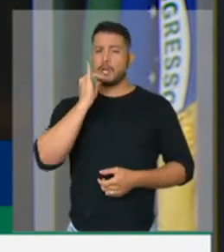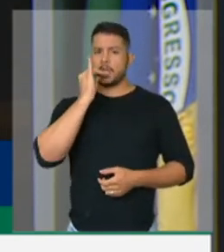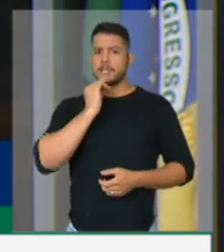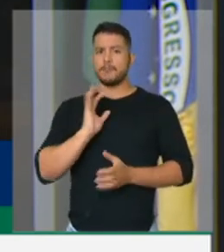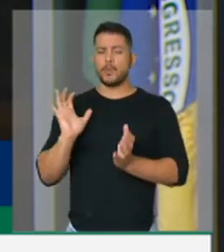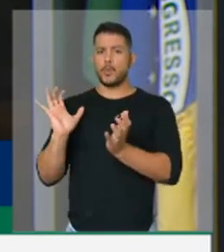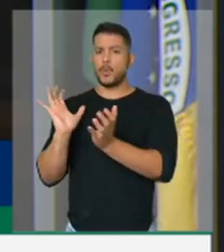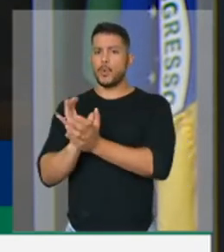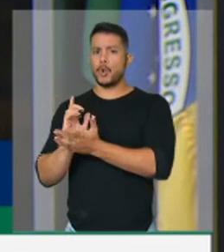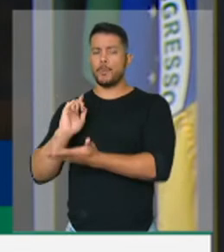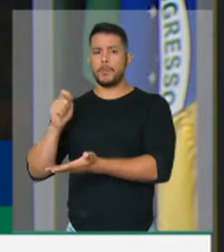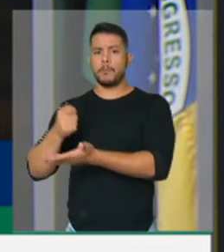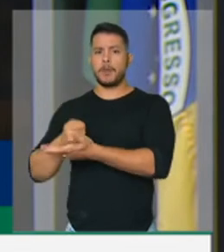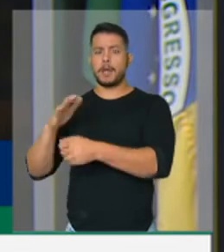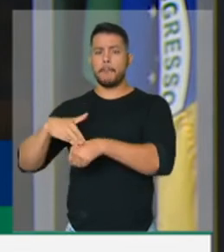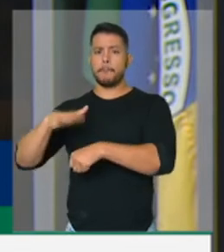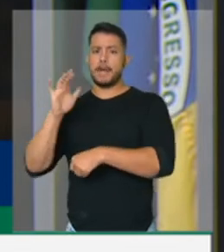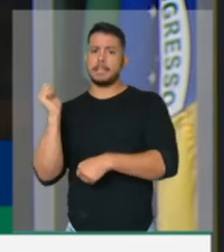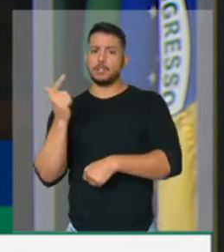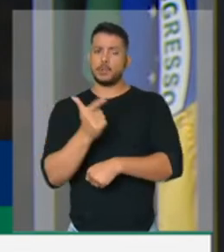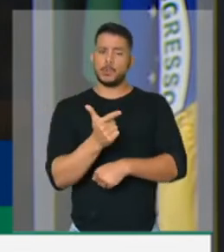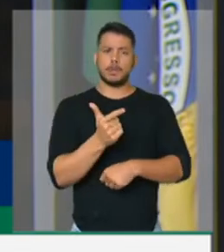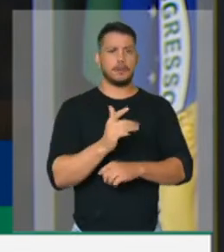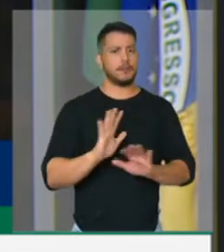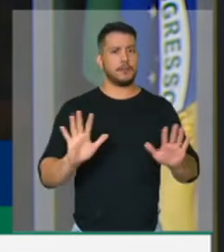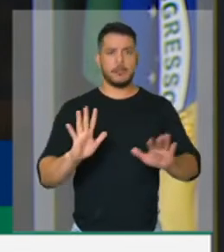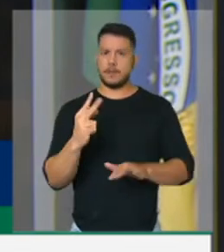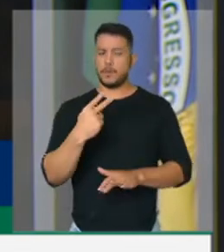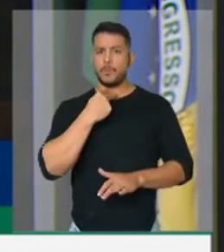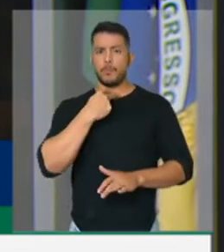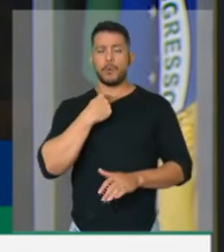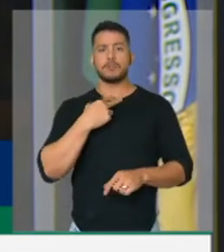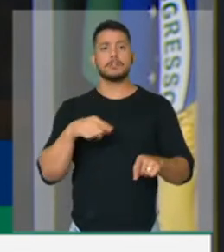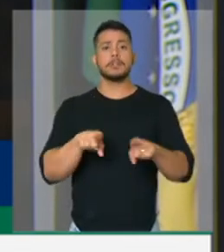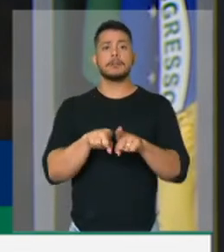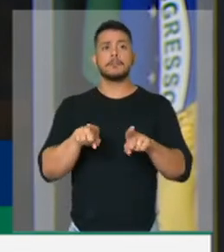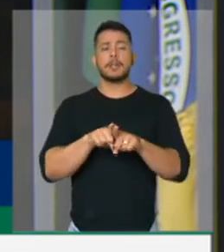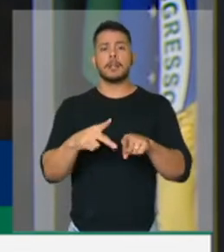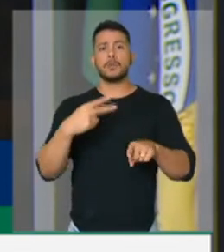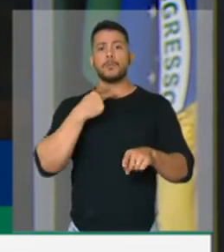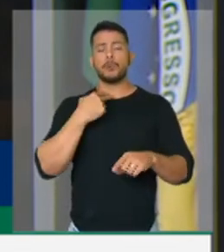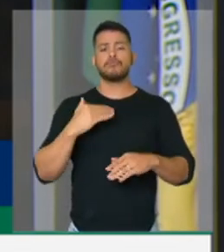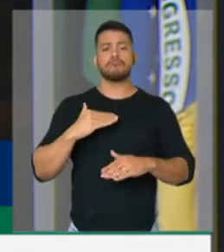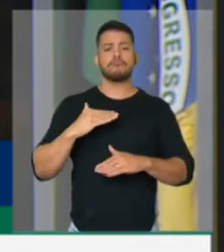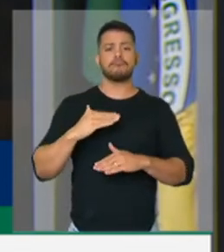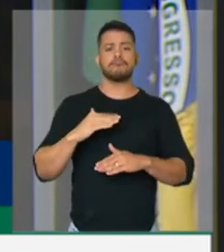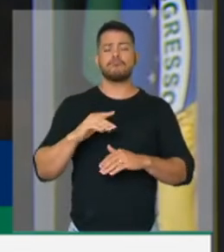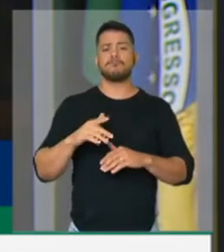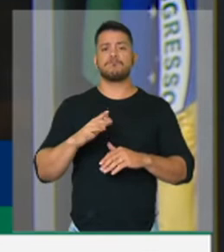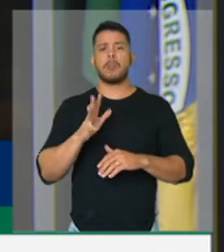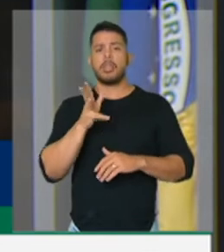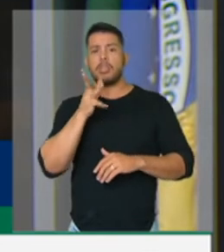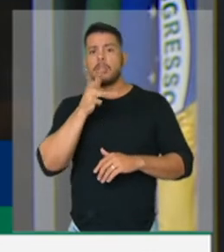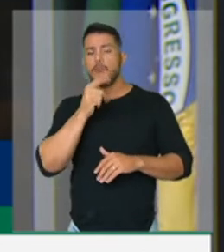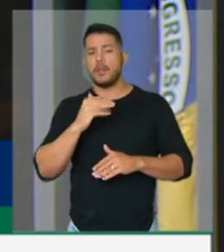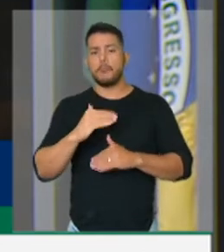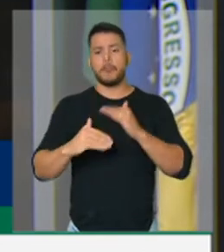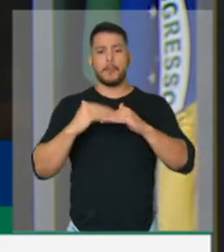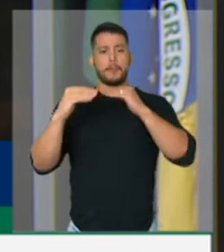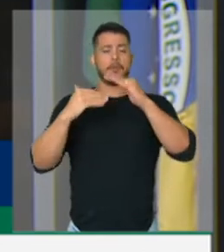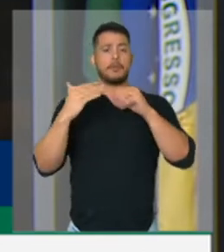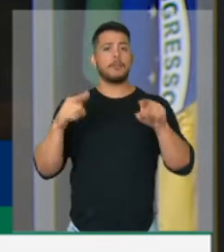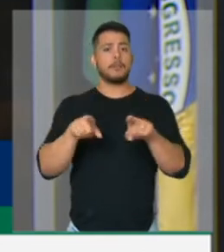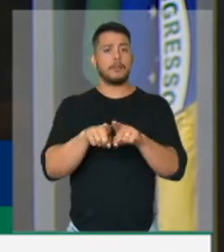outro. Não pode atrasar o desenvolvimento do país e deve ser simples de ser calculado